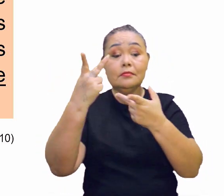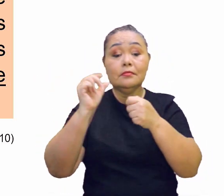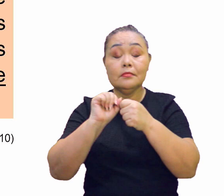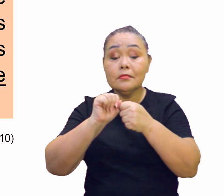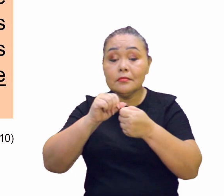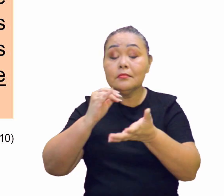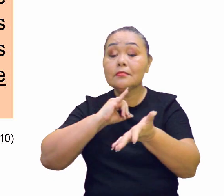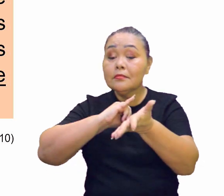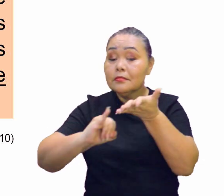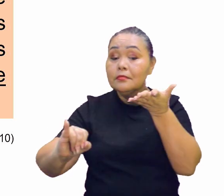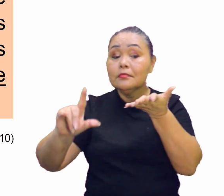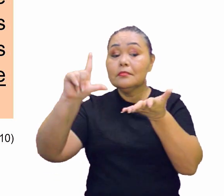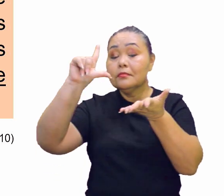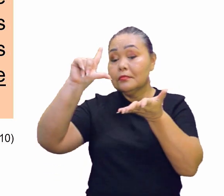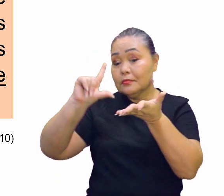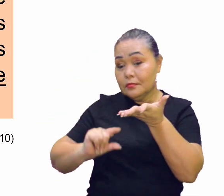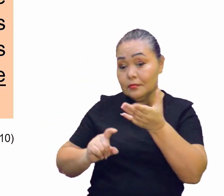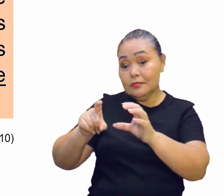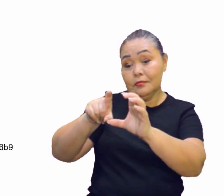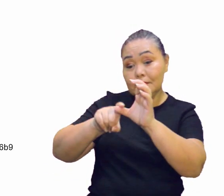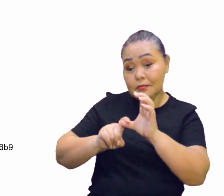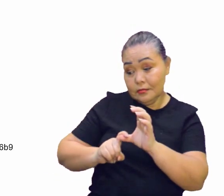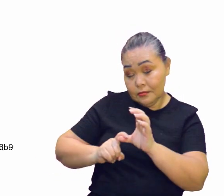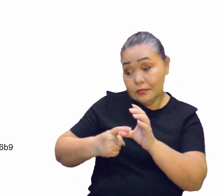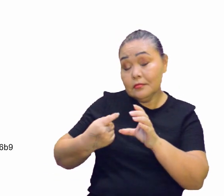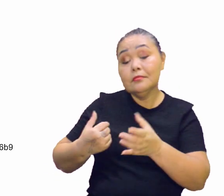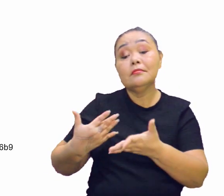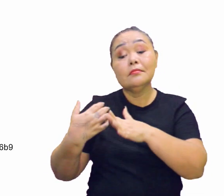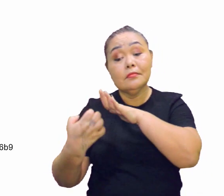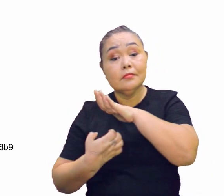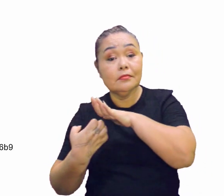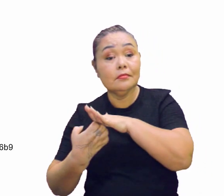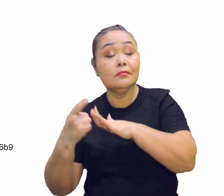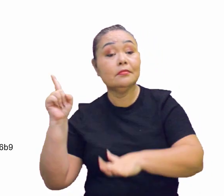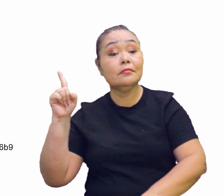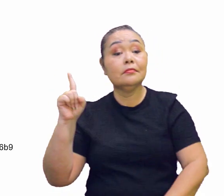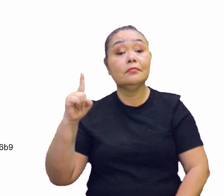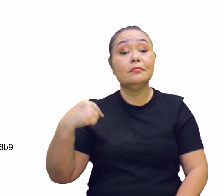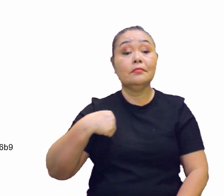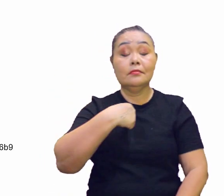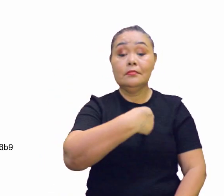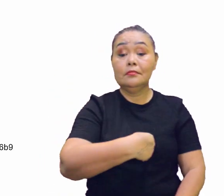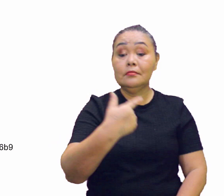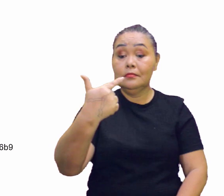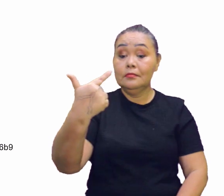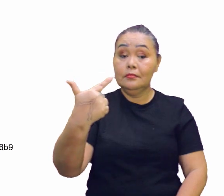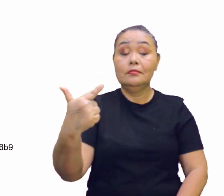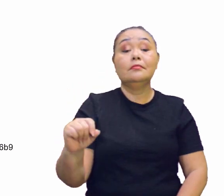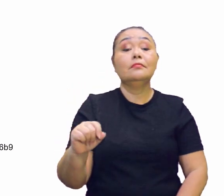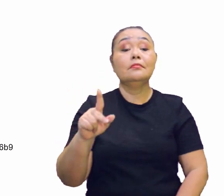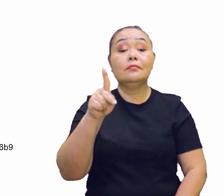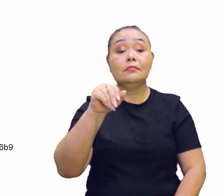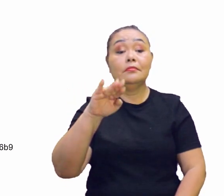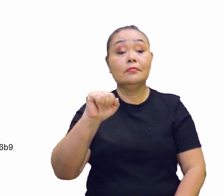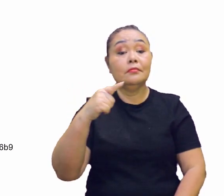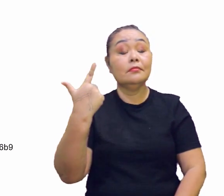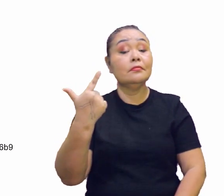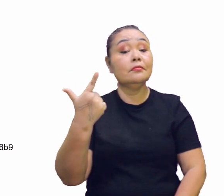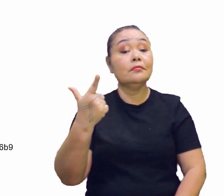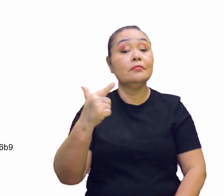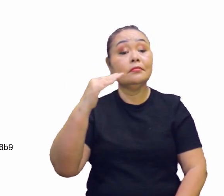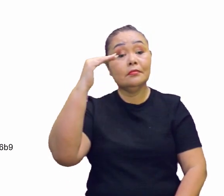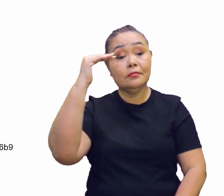com incentivos fiscais e empréstimos. Olha aí, é o segundo maior, como falamos, né?